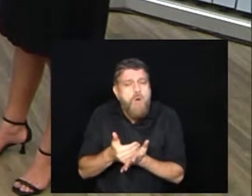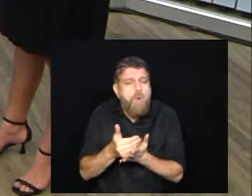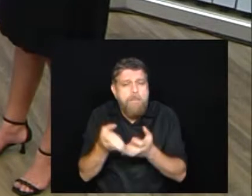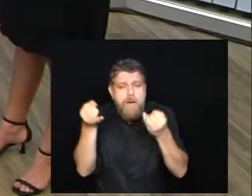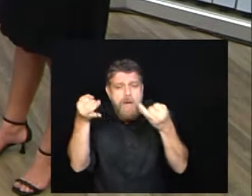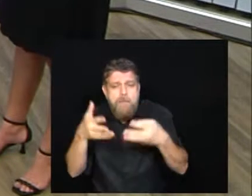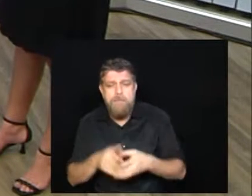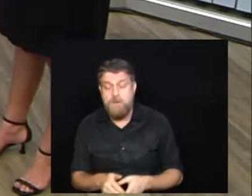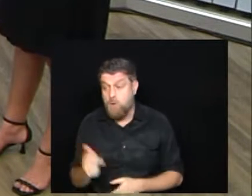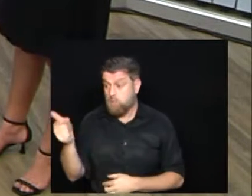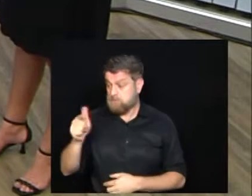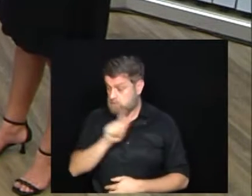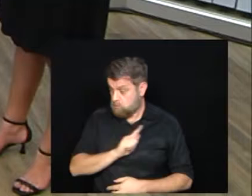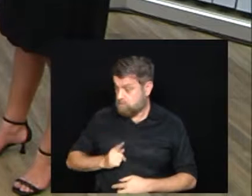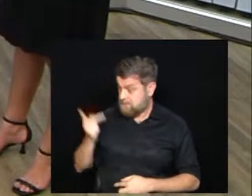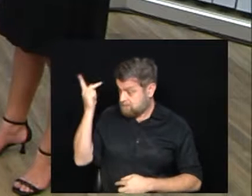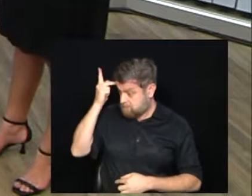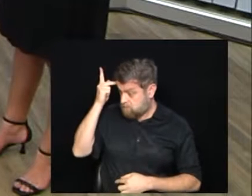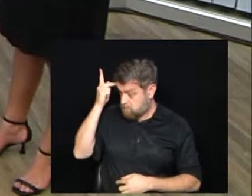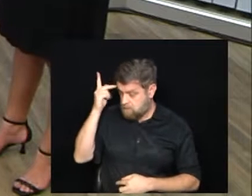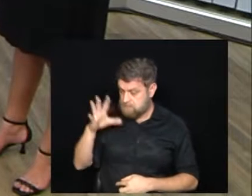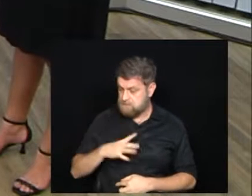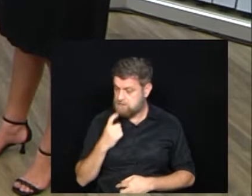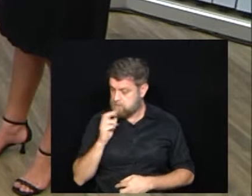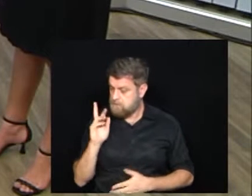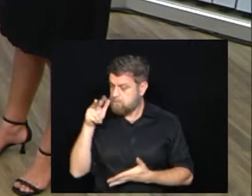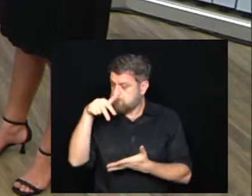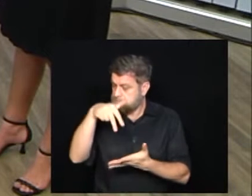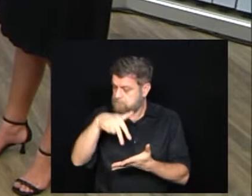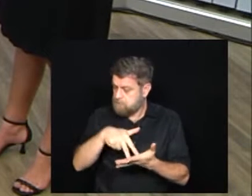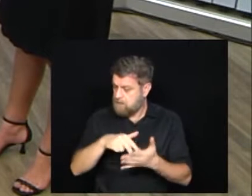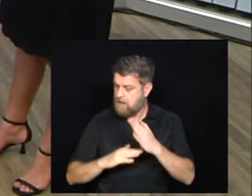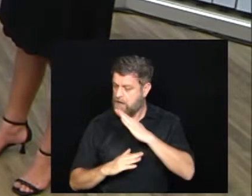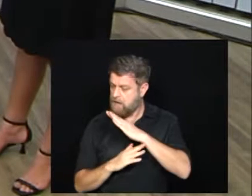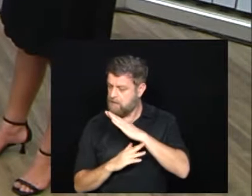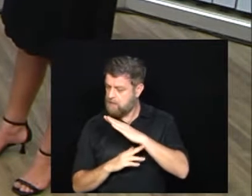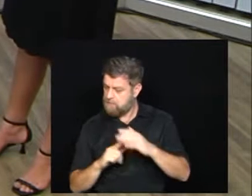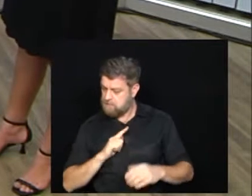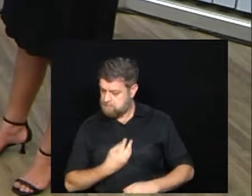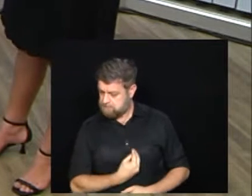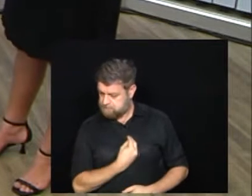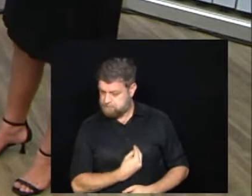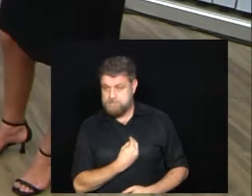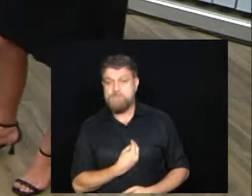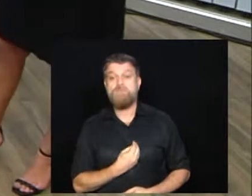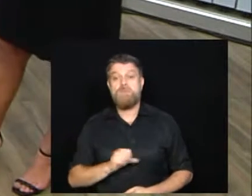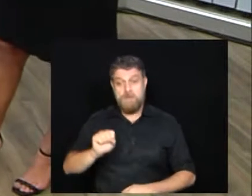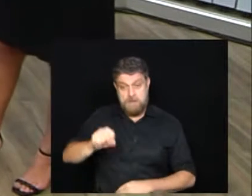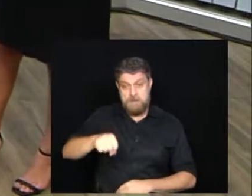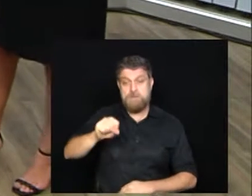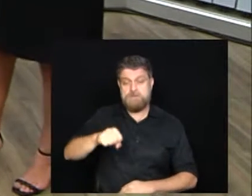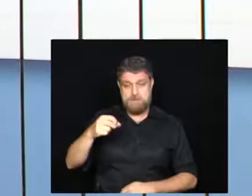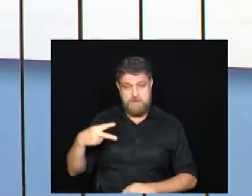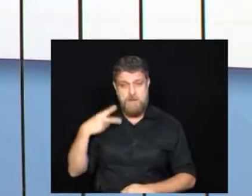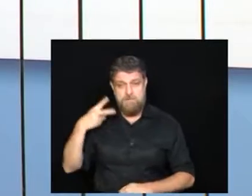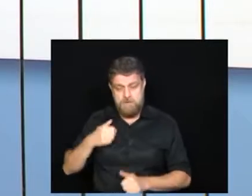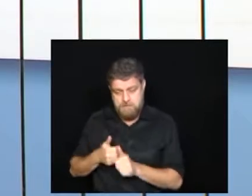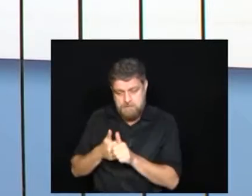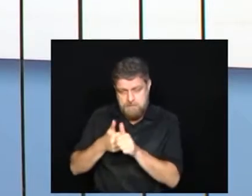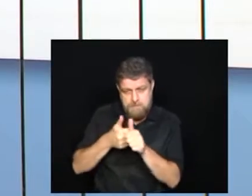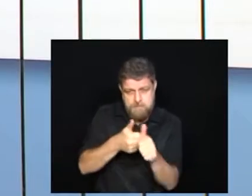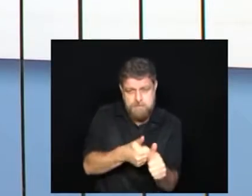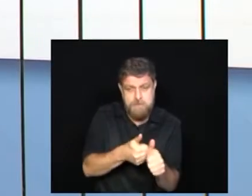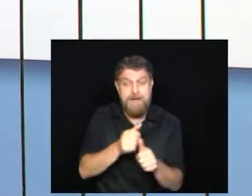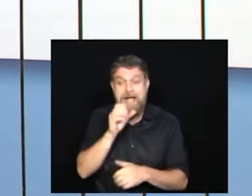o vice-governador esteve neste fim de semana em Campinas e a Câmara esteve presente também. O Legislativo acompanhou no